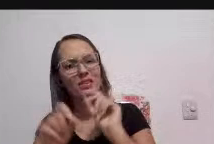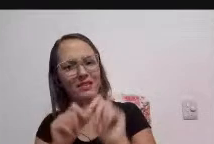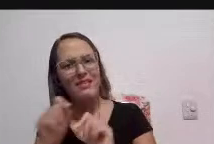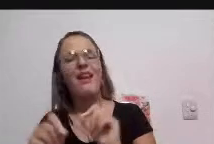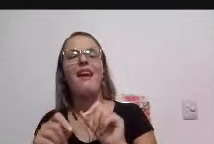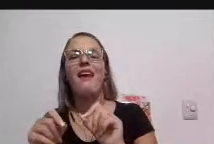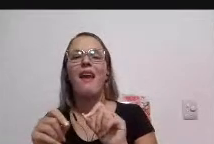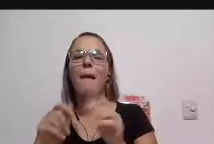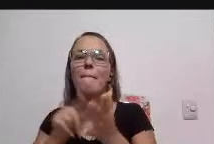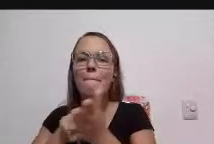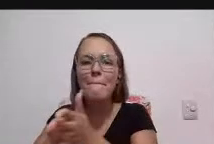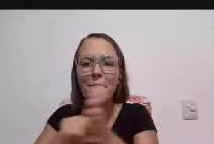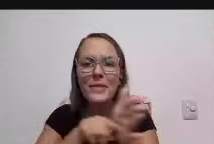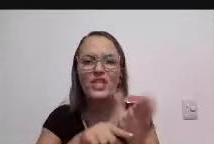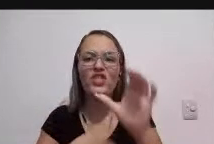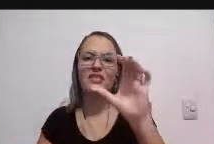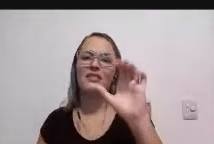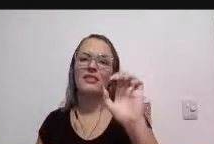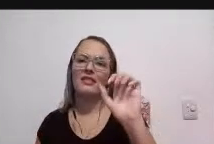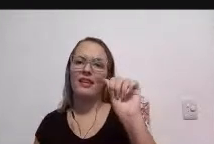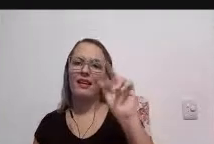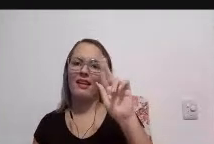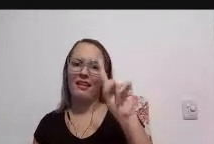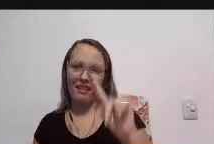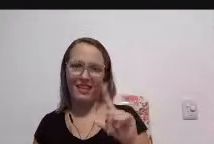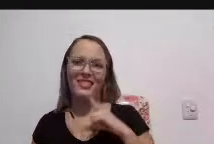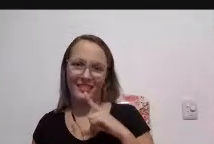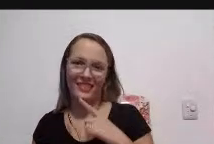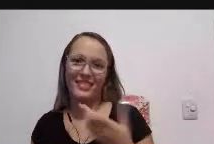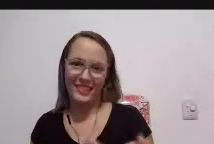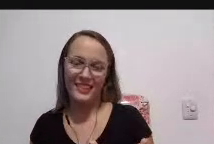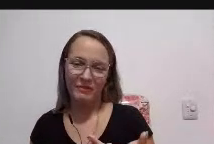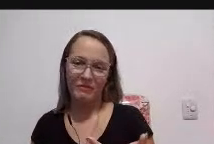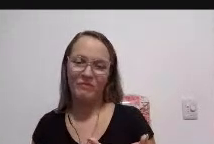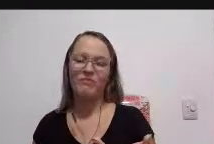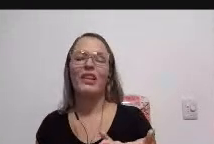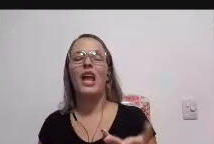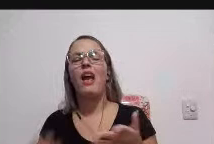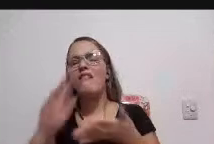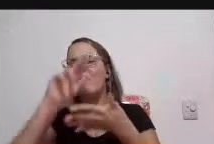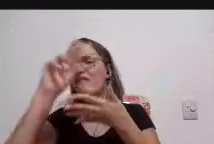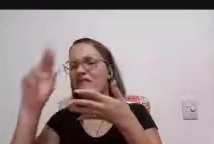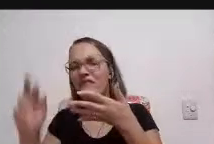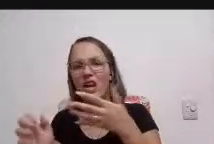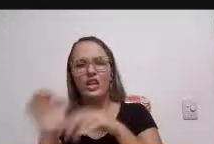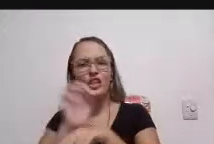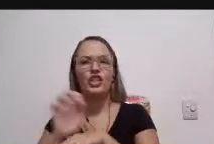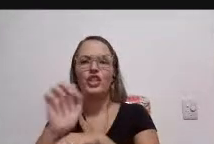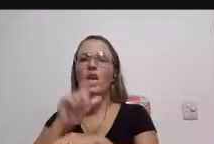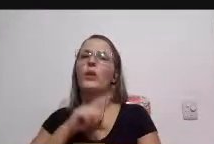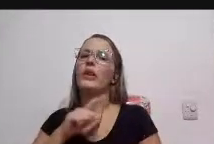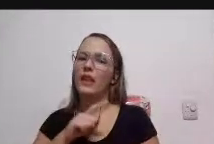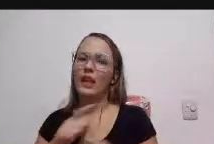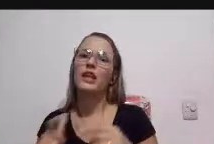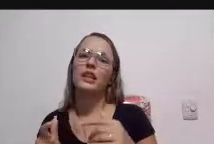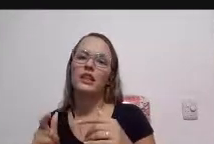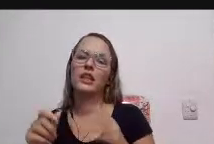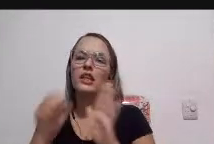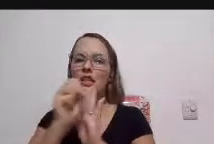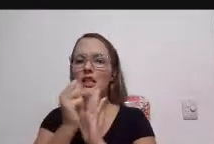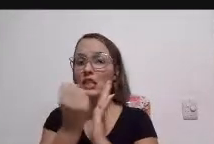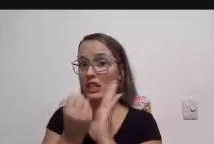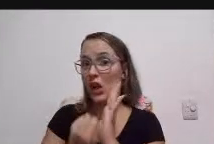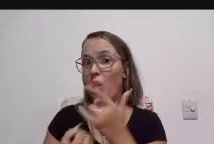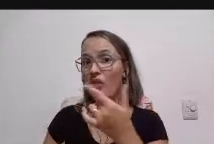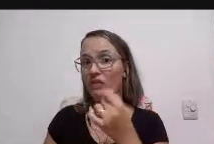naquelas regiões. São quase todas as províncias ou estados, né, quando se fala do século XX, investigados, trabalhos que vinham